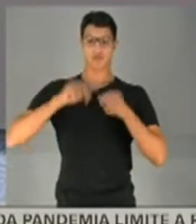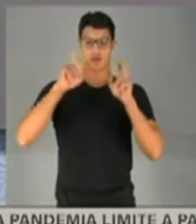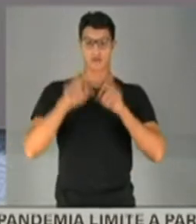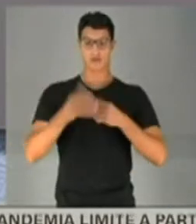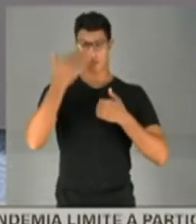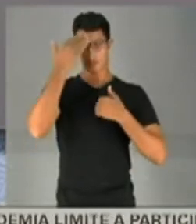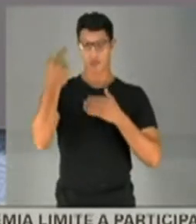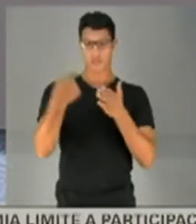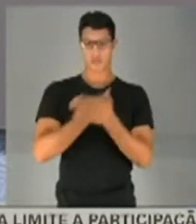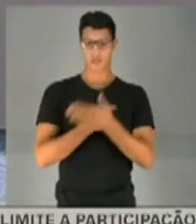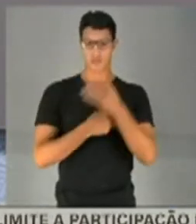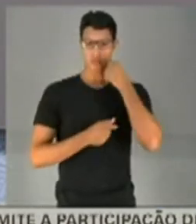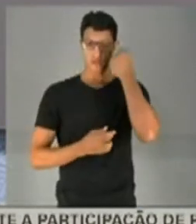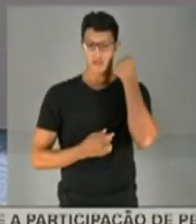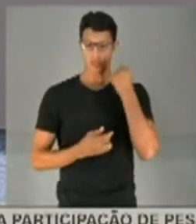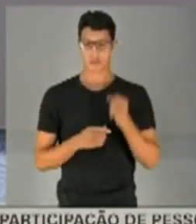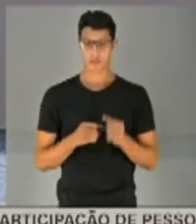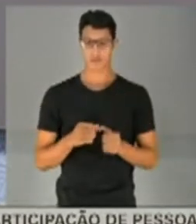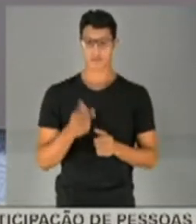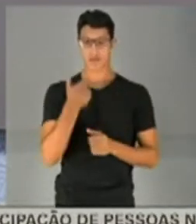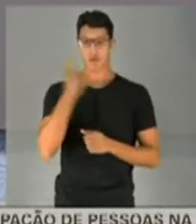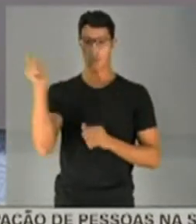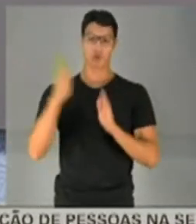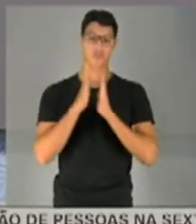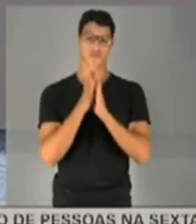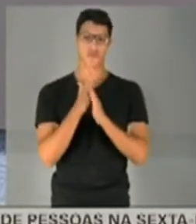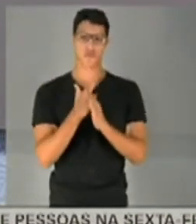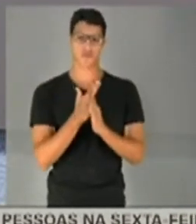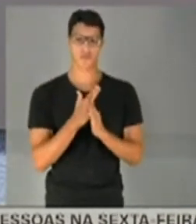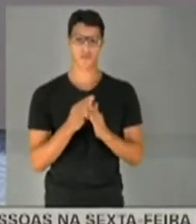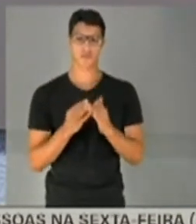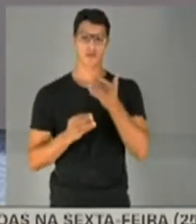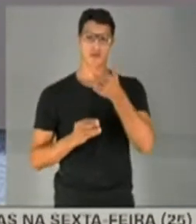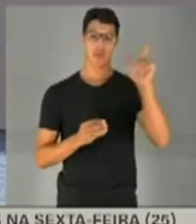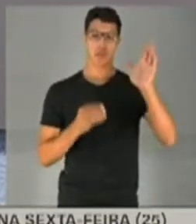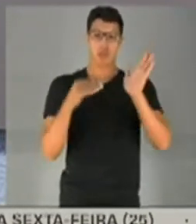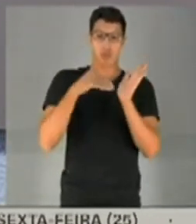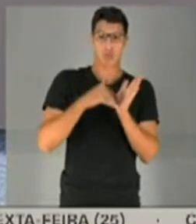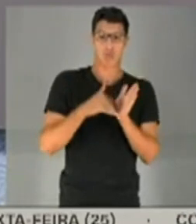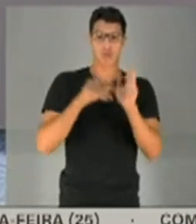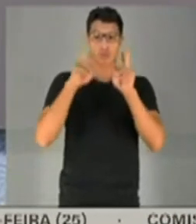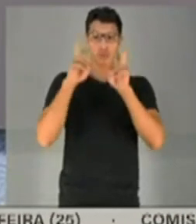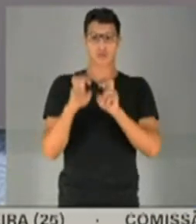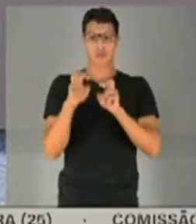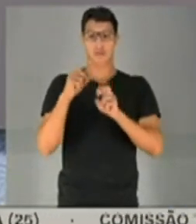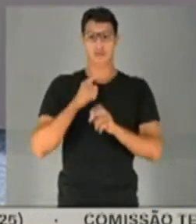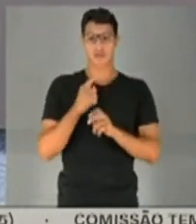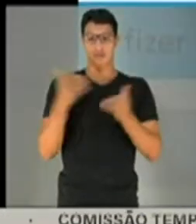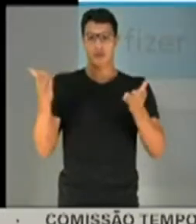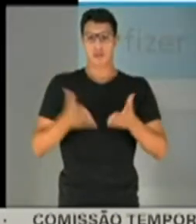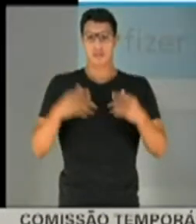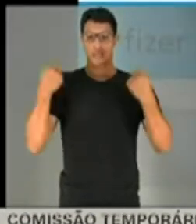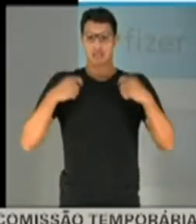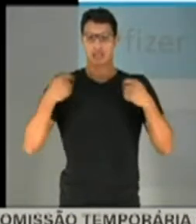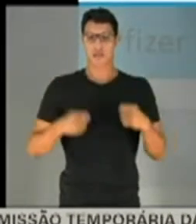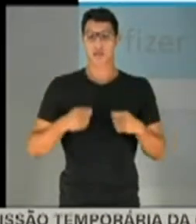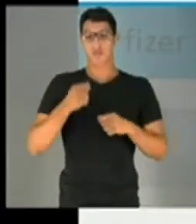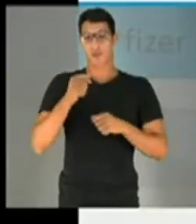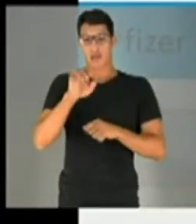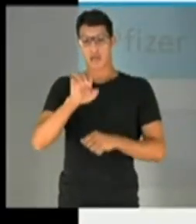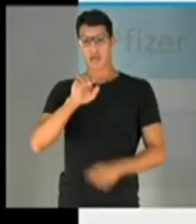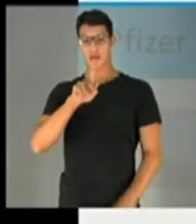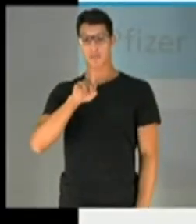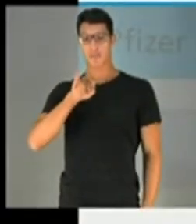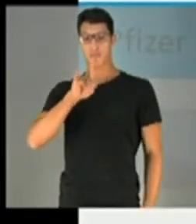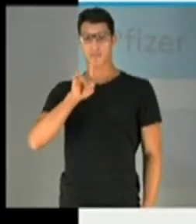Obrigado pela pergunta, senhor senador. Próximo, por favor. E um último tema que acabou se tornando necessário para os